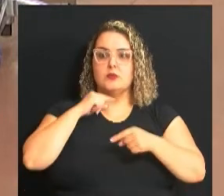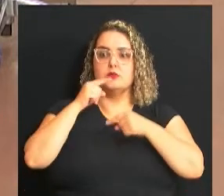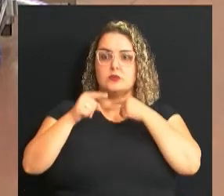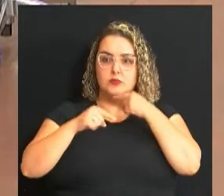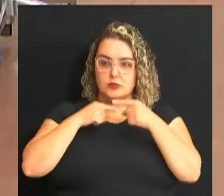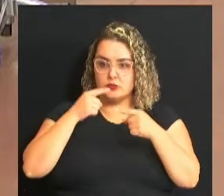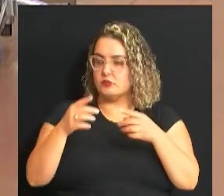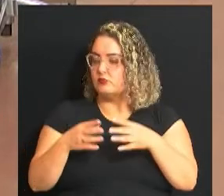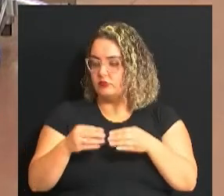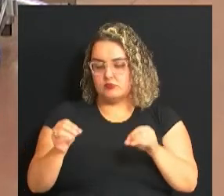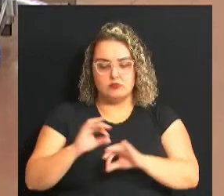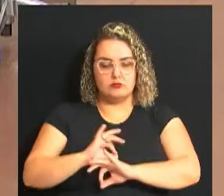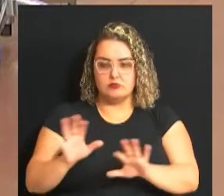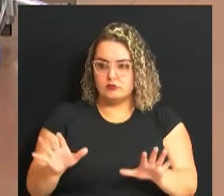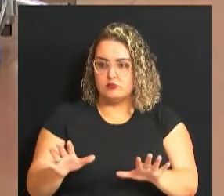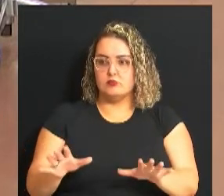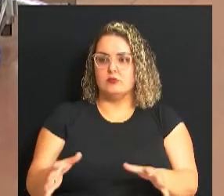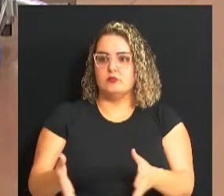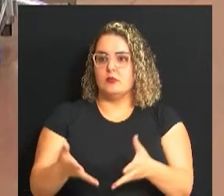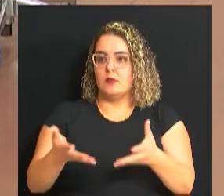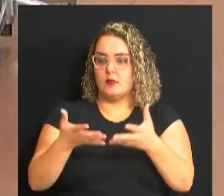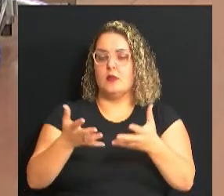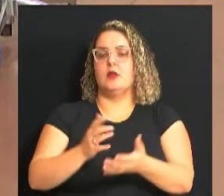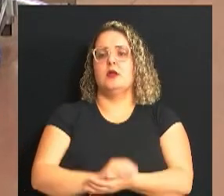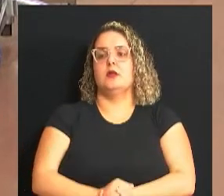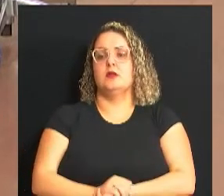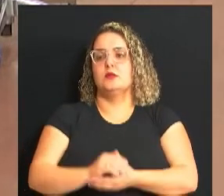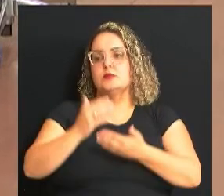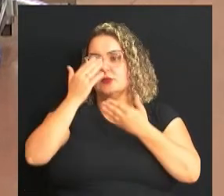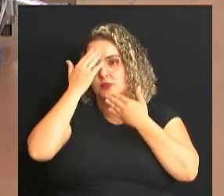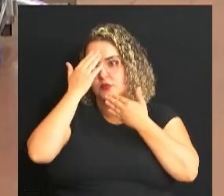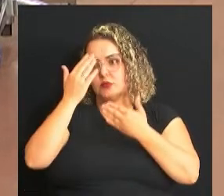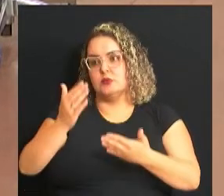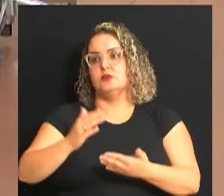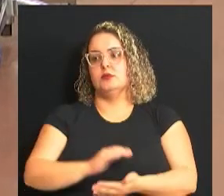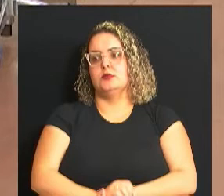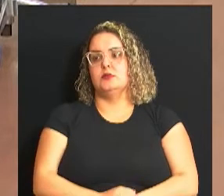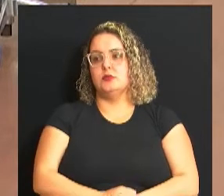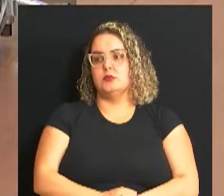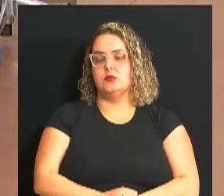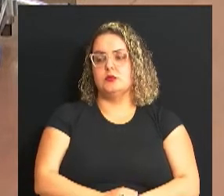e contribuições, e agradecendo. É,